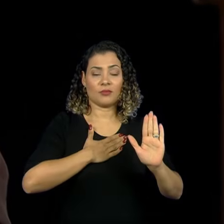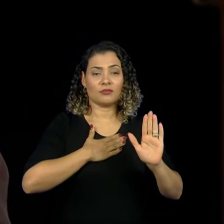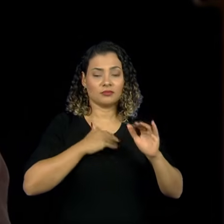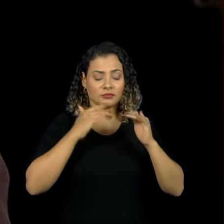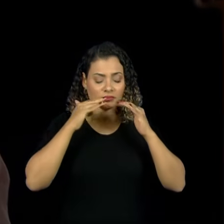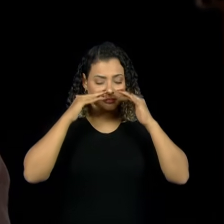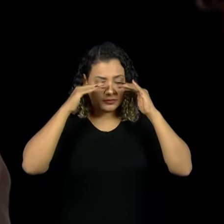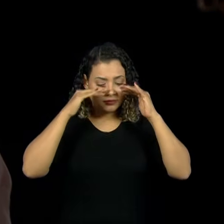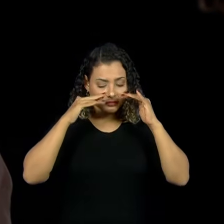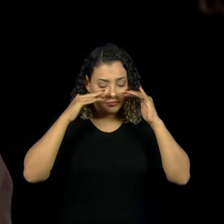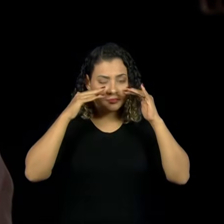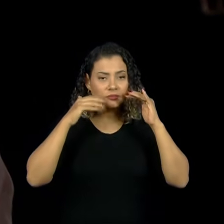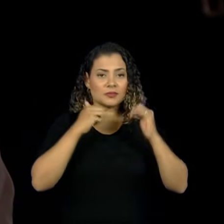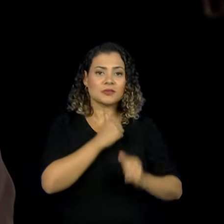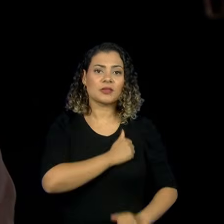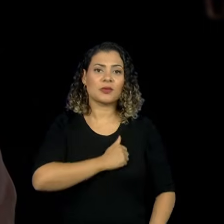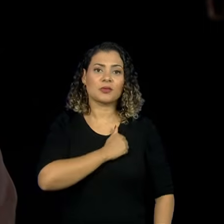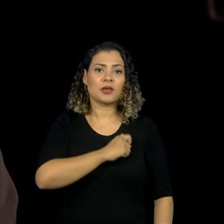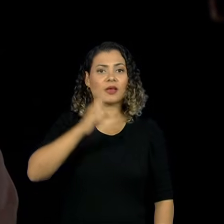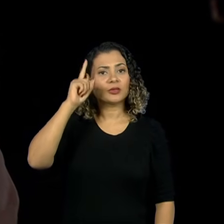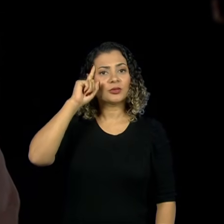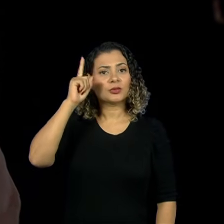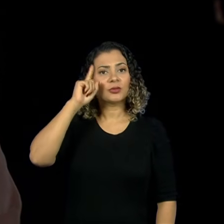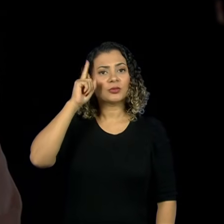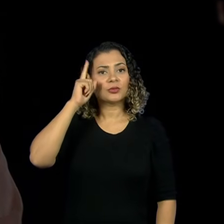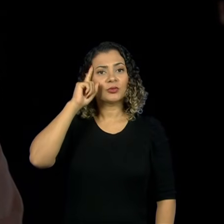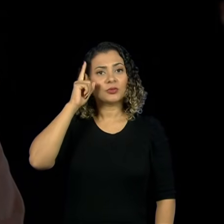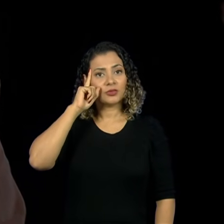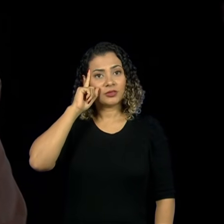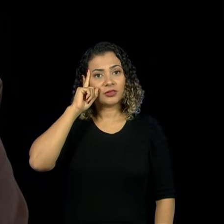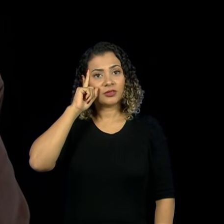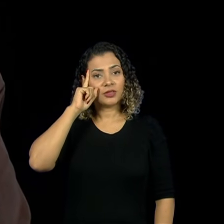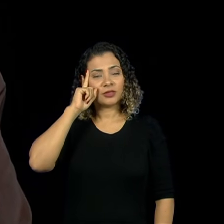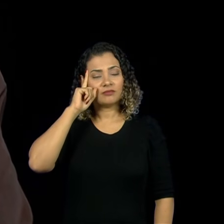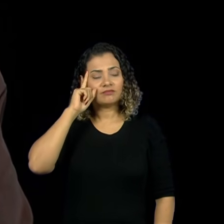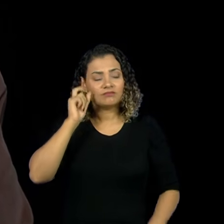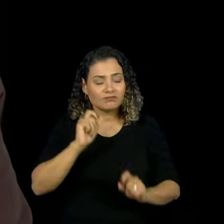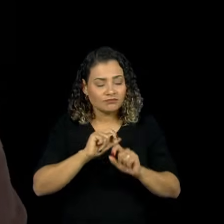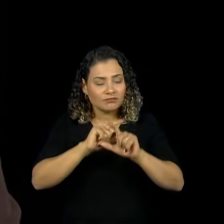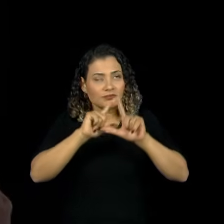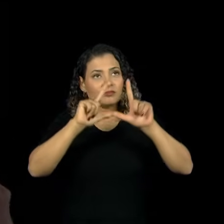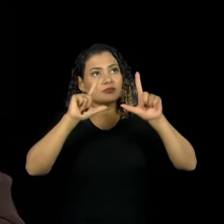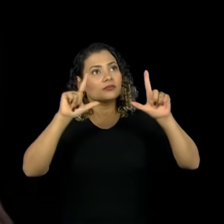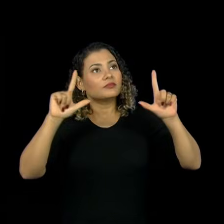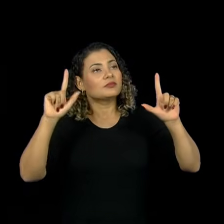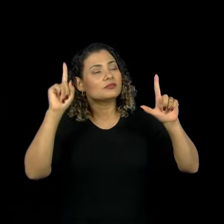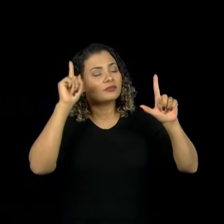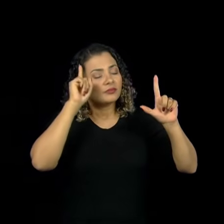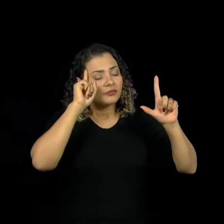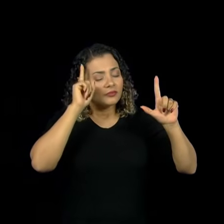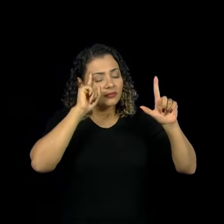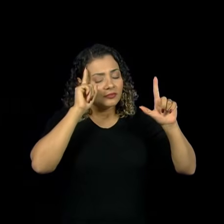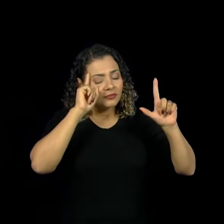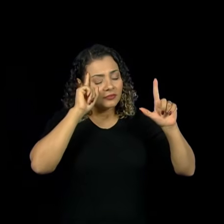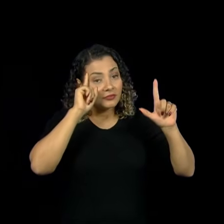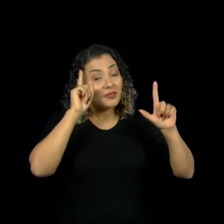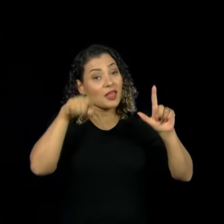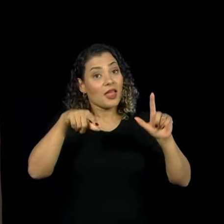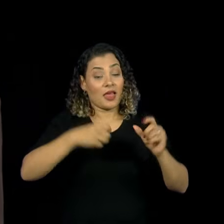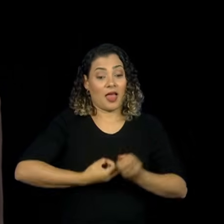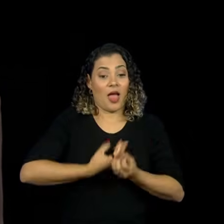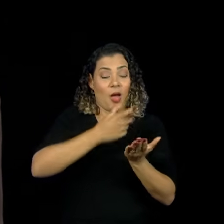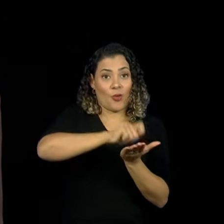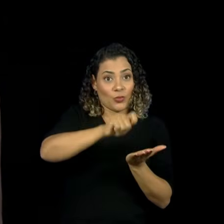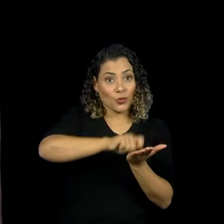falta todo dia, na primeira página do dia. São versos da minha convidada, que além de médica, é